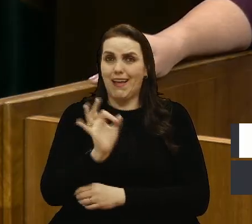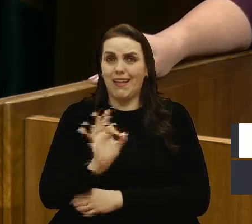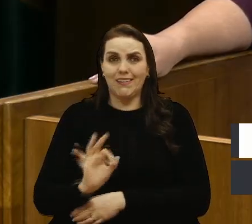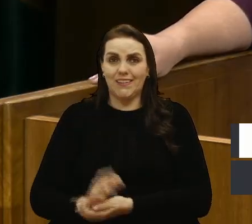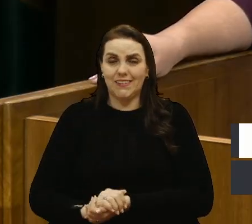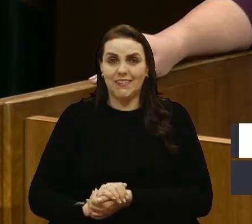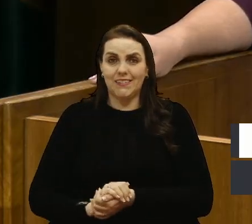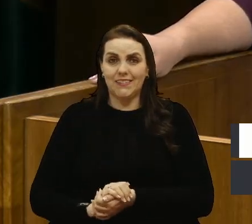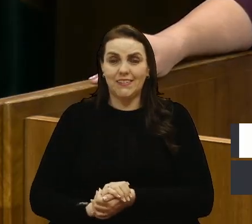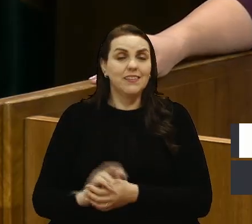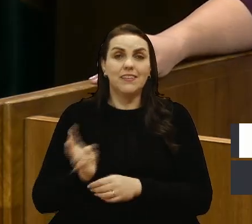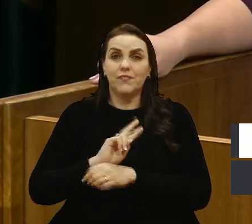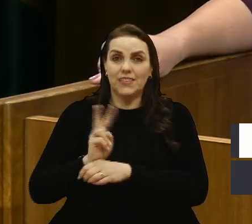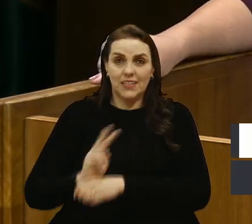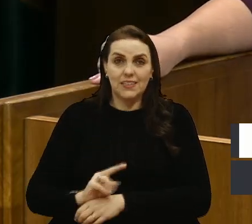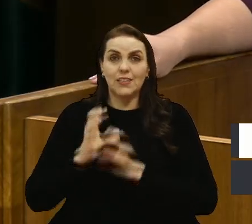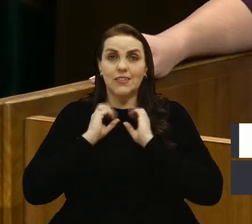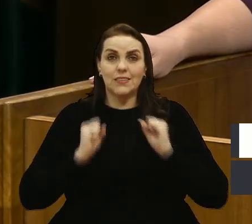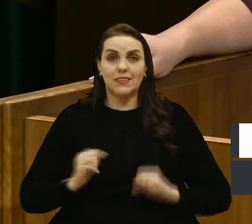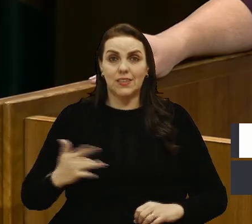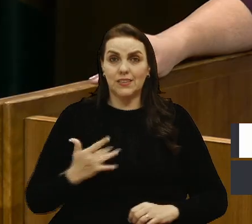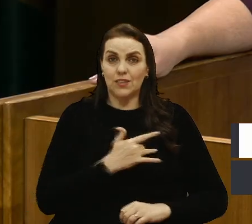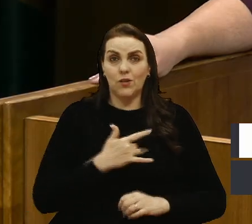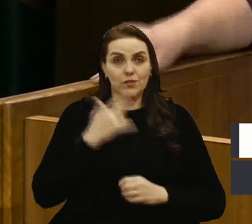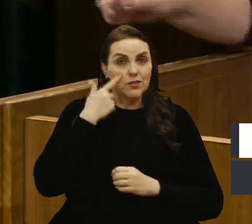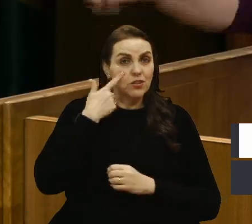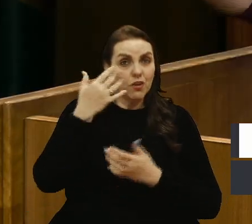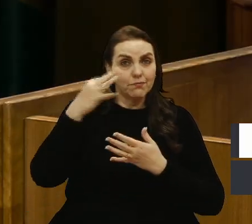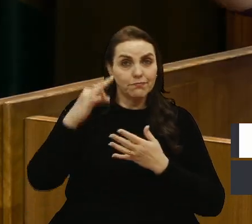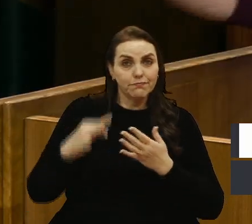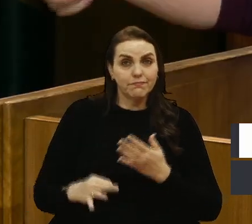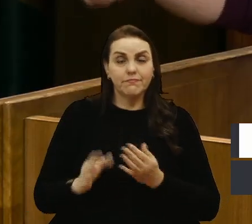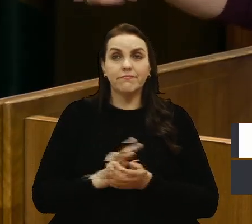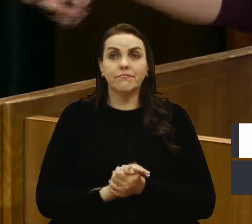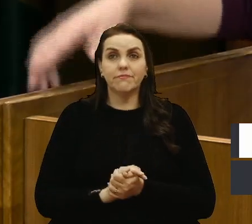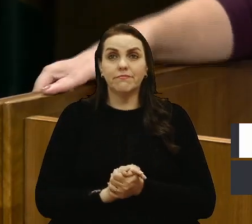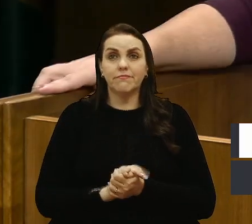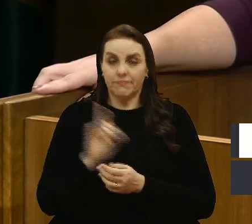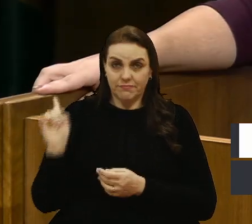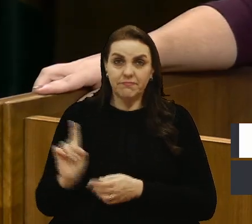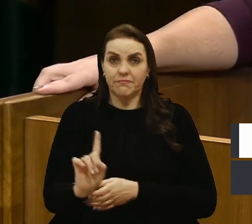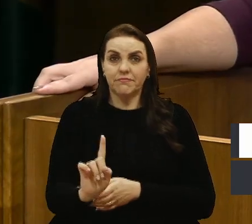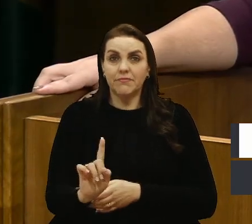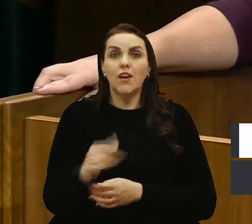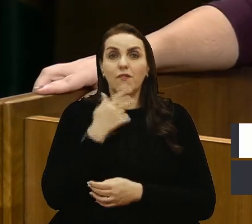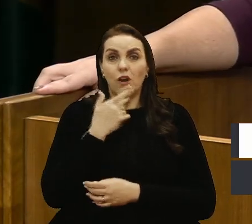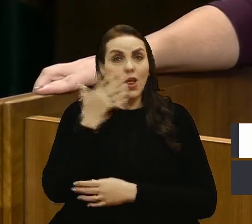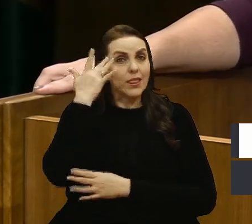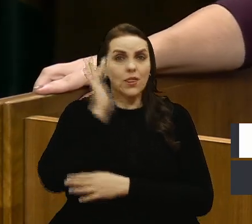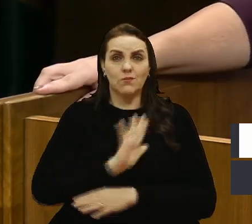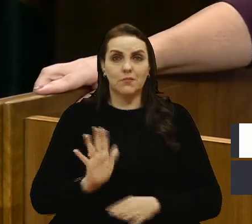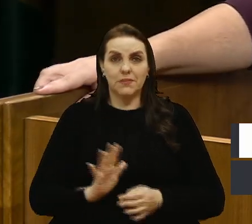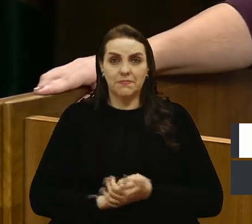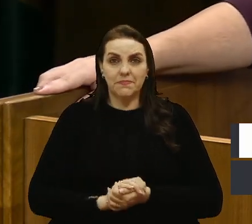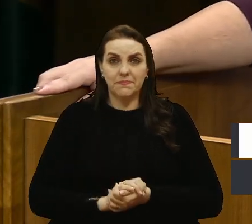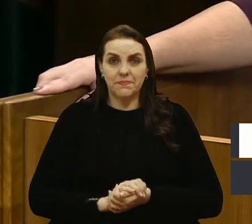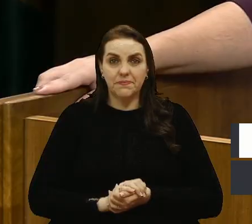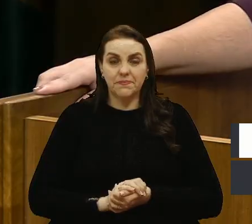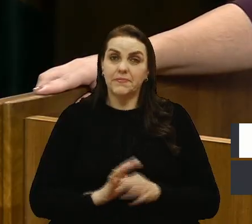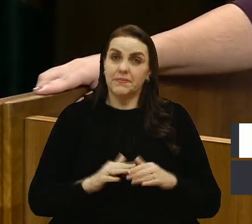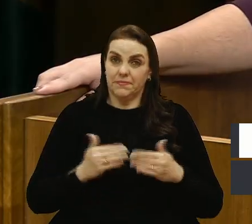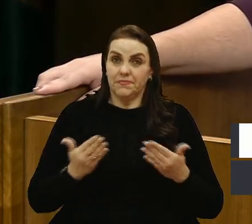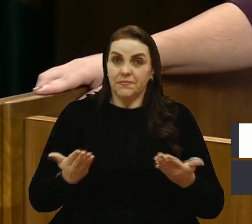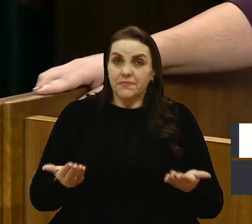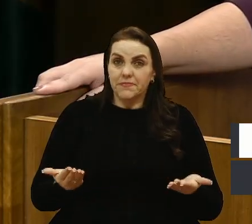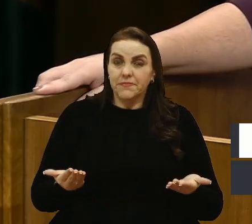da Secretaria da Saúde não verificou isso. Inclusive vieram e disseram que não sabiam. Então,